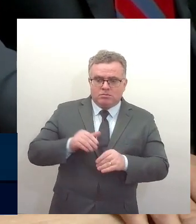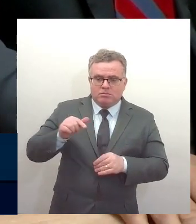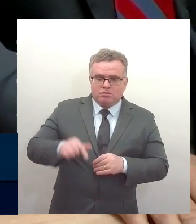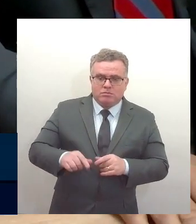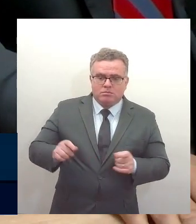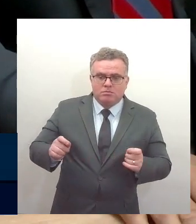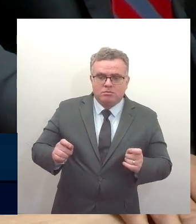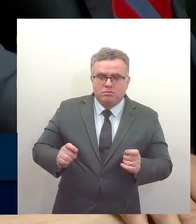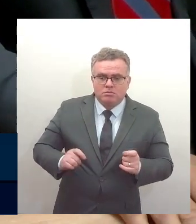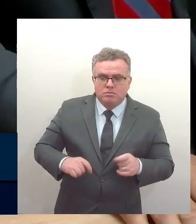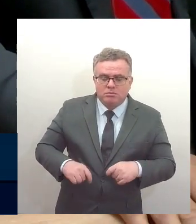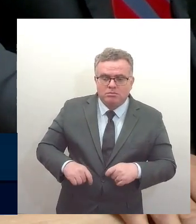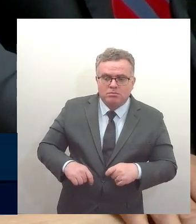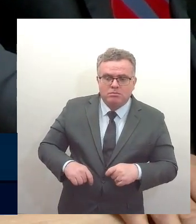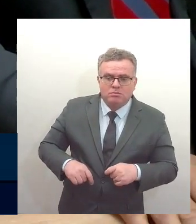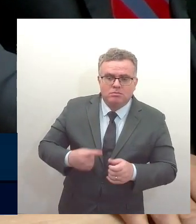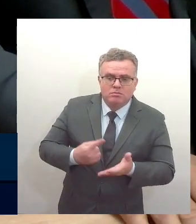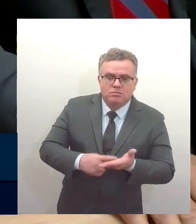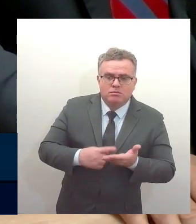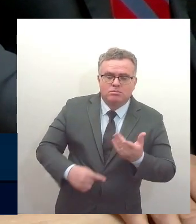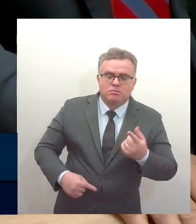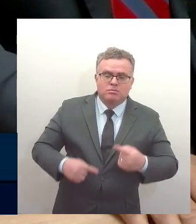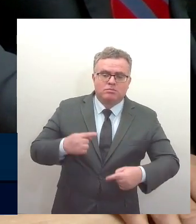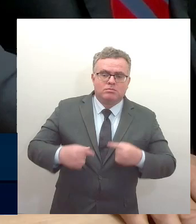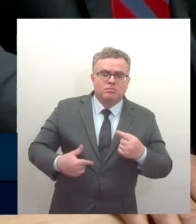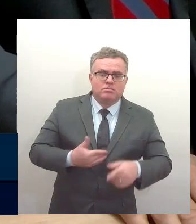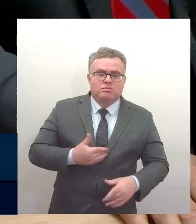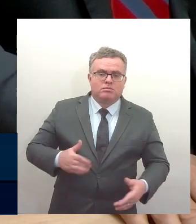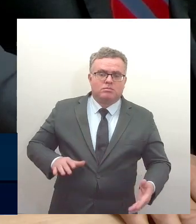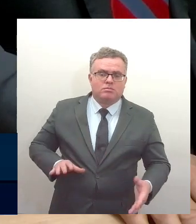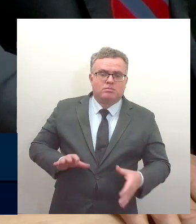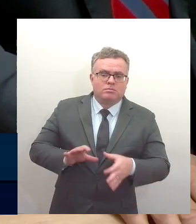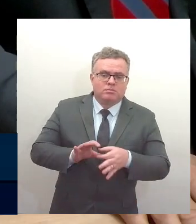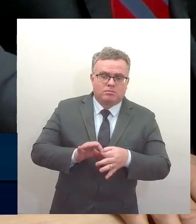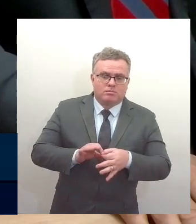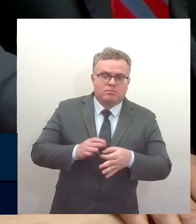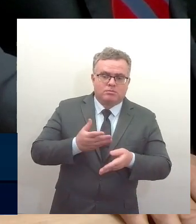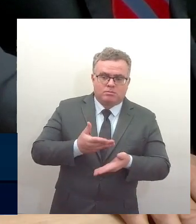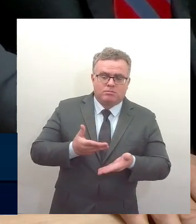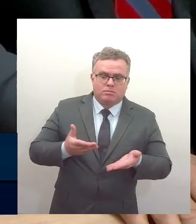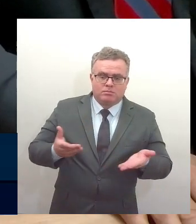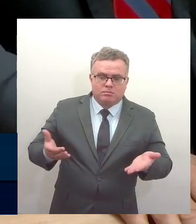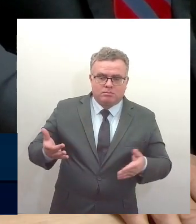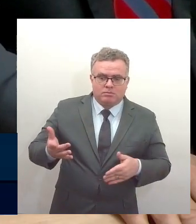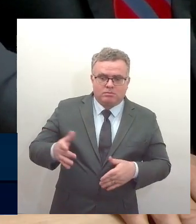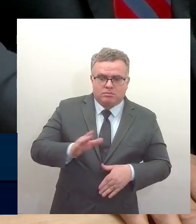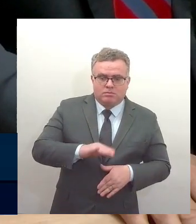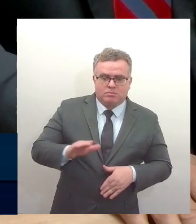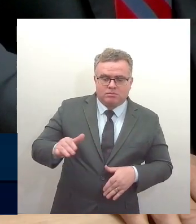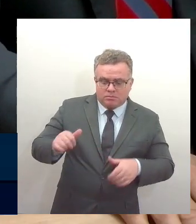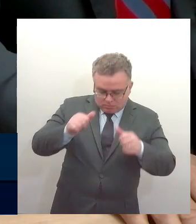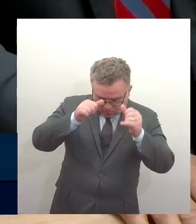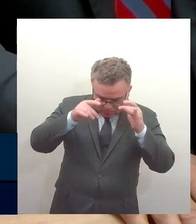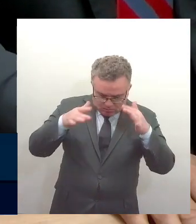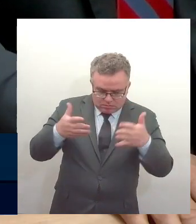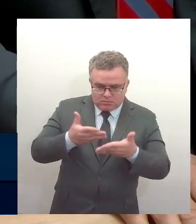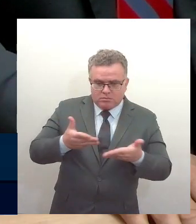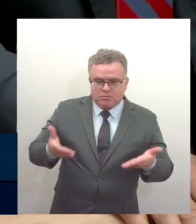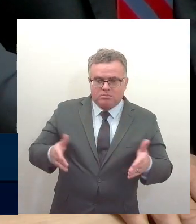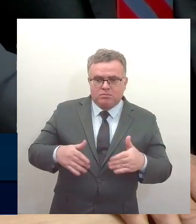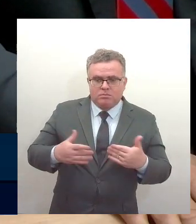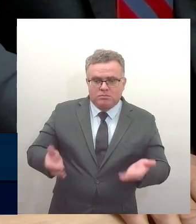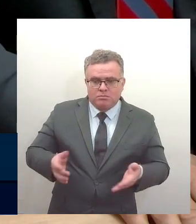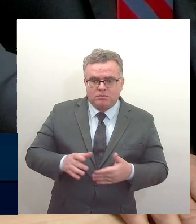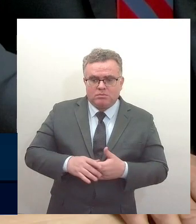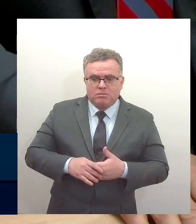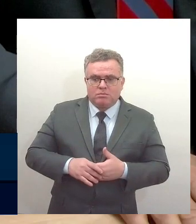públicas voltadas para essas pessoas, né, para essas crianças autistas. Lá em Nossa Senhora do Socorro, nós temos